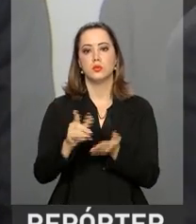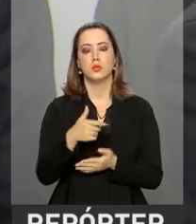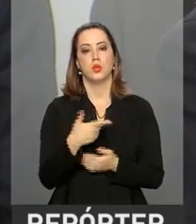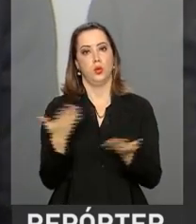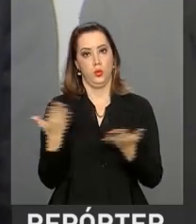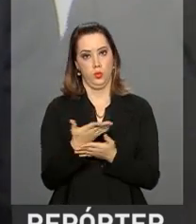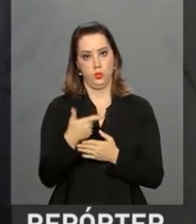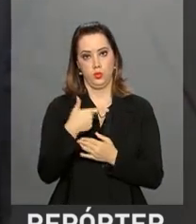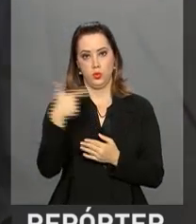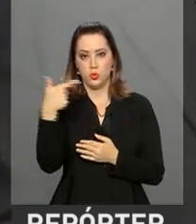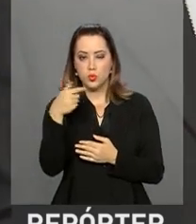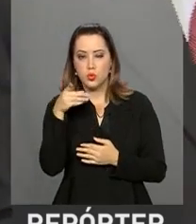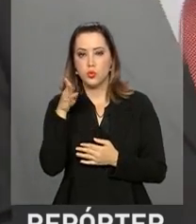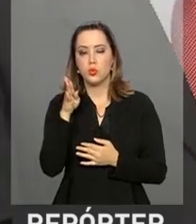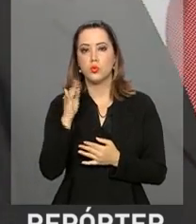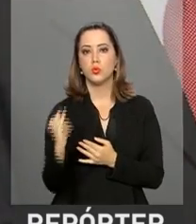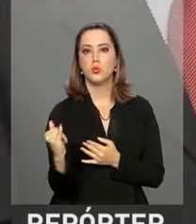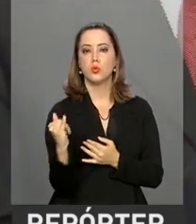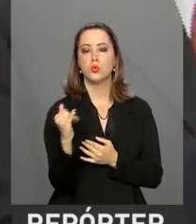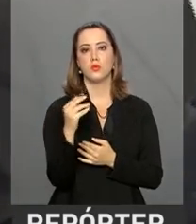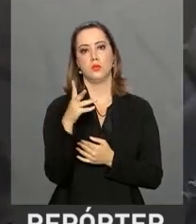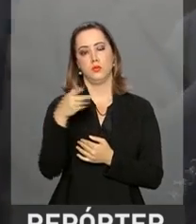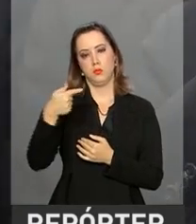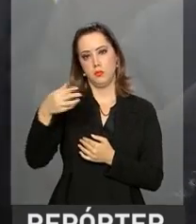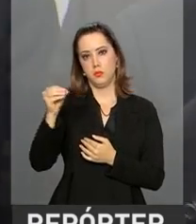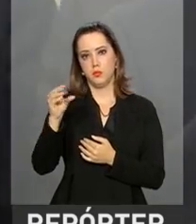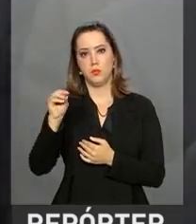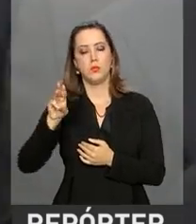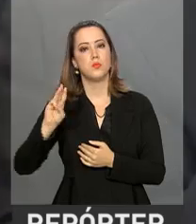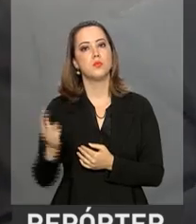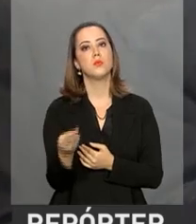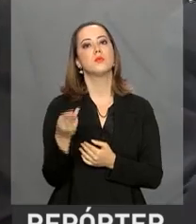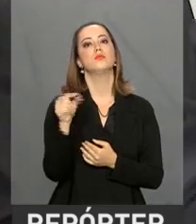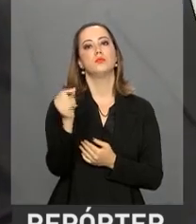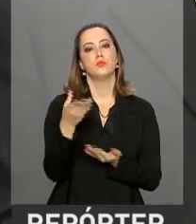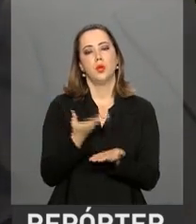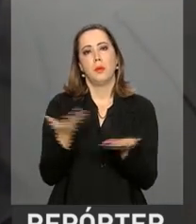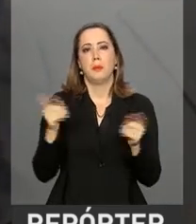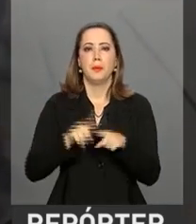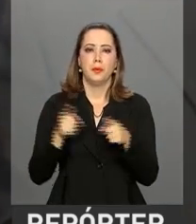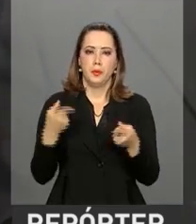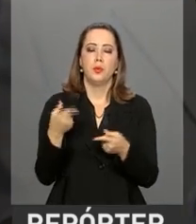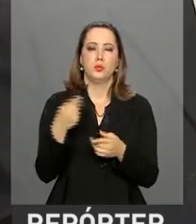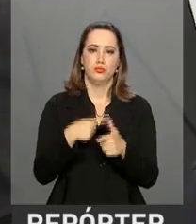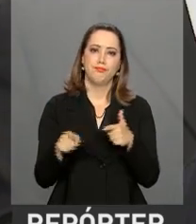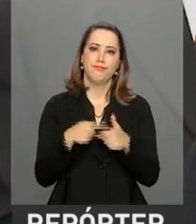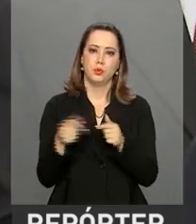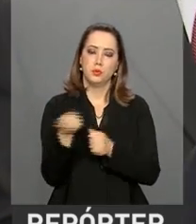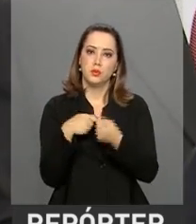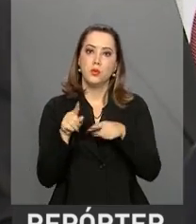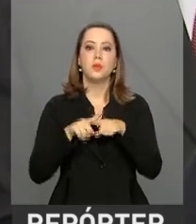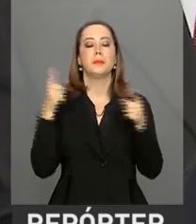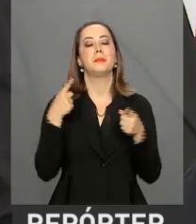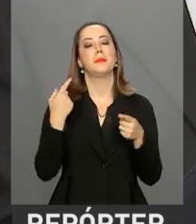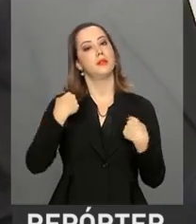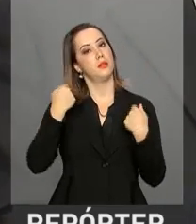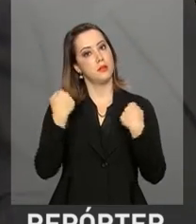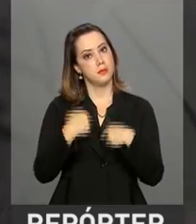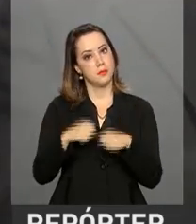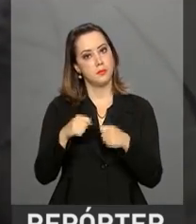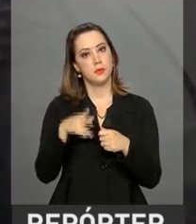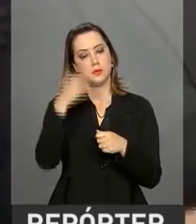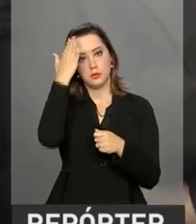27 2 milhões 700 talvez da a a a a situação econômica não permitisse isso mas a nossa convicção